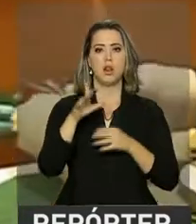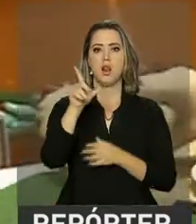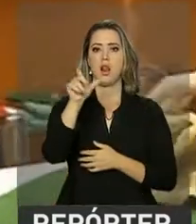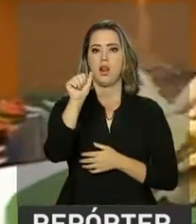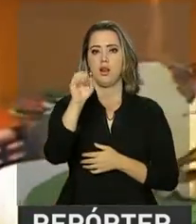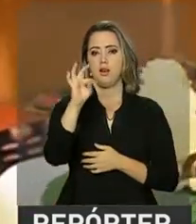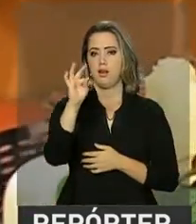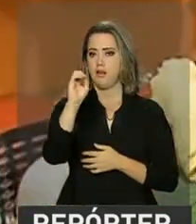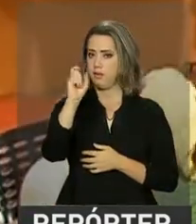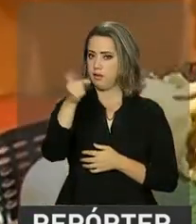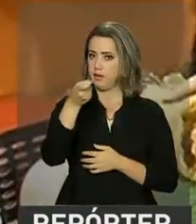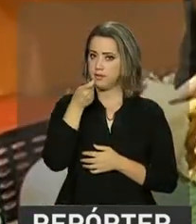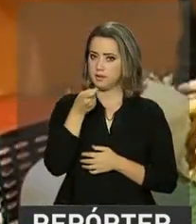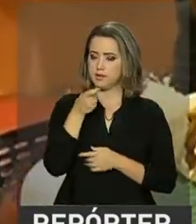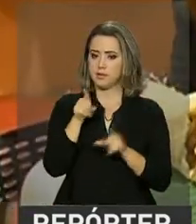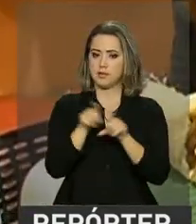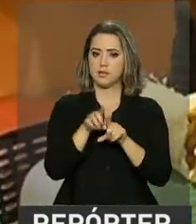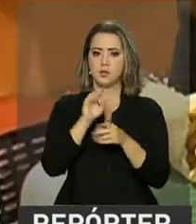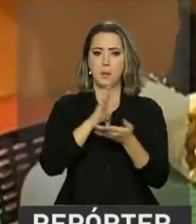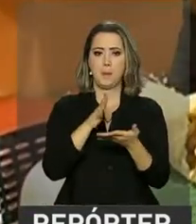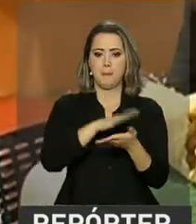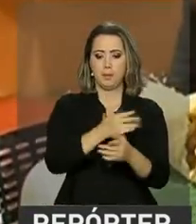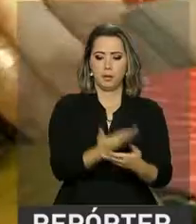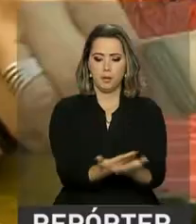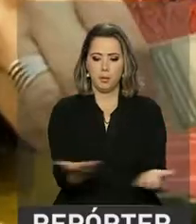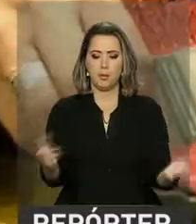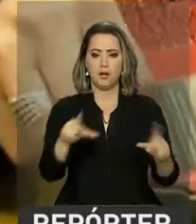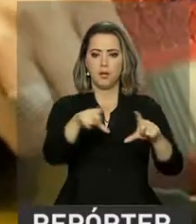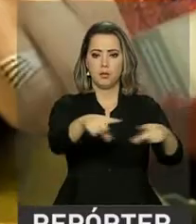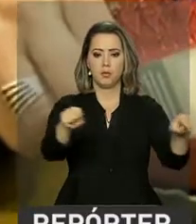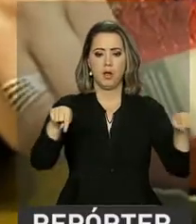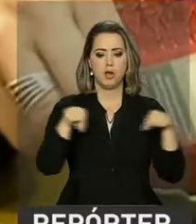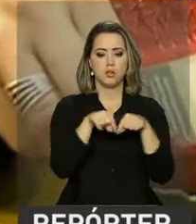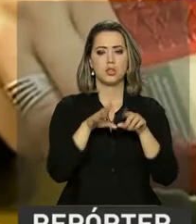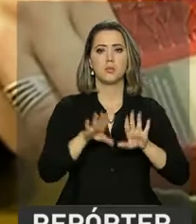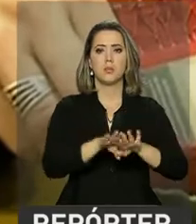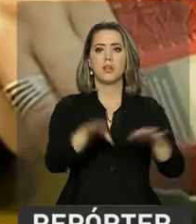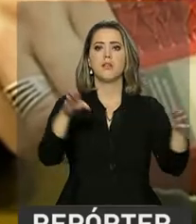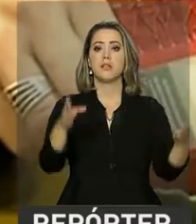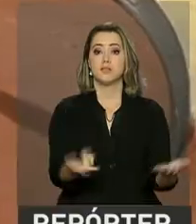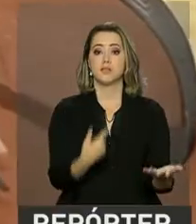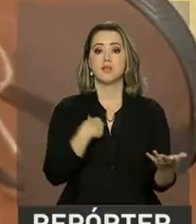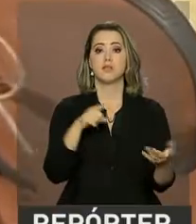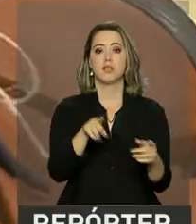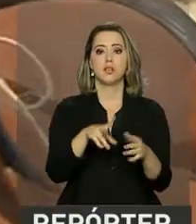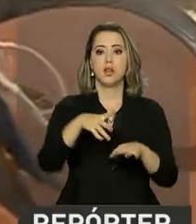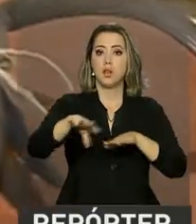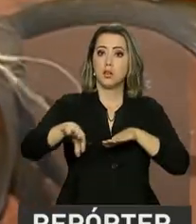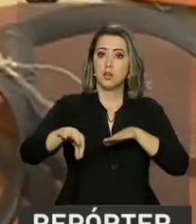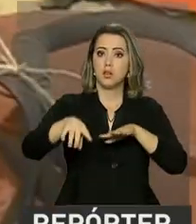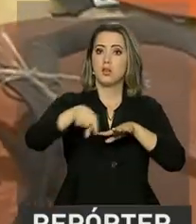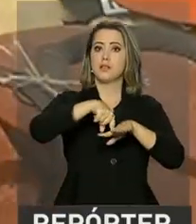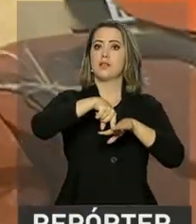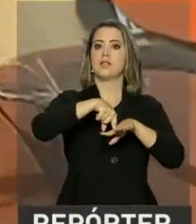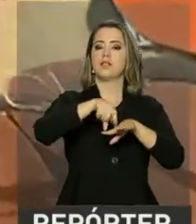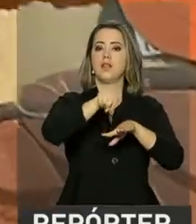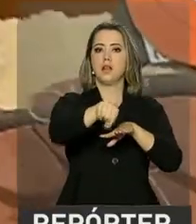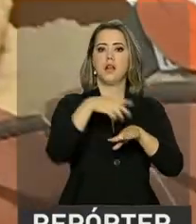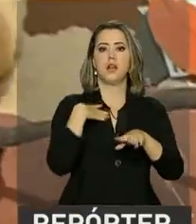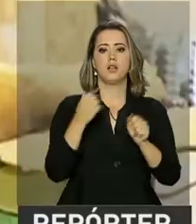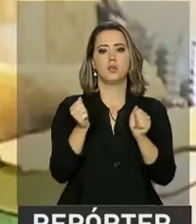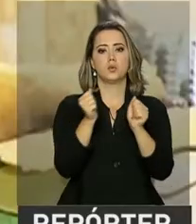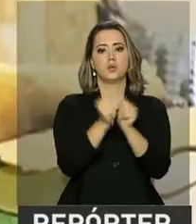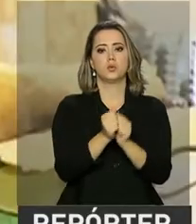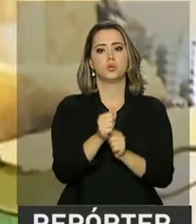orgânico. São jogos americanos, marcadores de páginas, centros de mesa e um lançamento, sandálias feitas com a seiva da